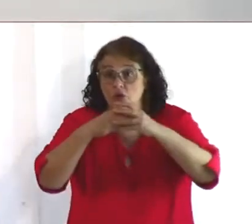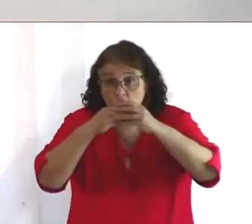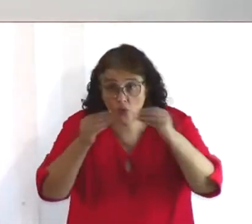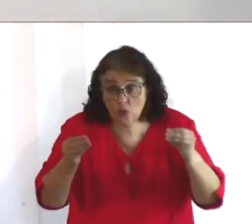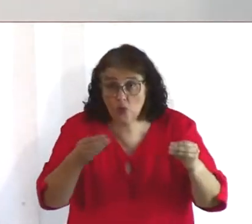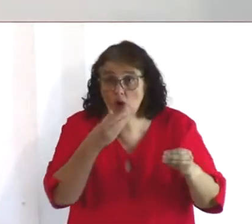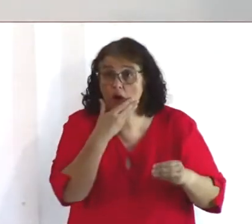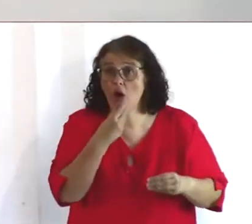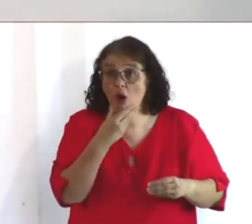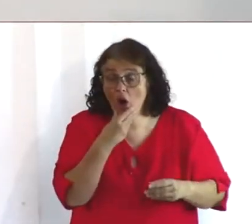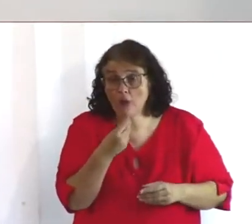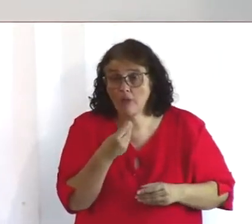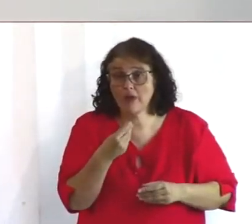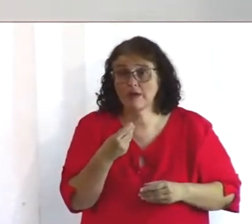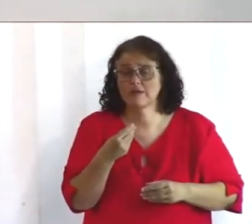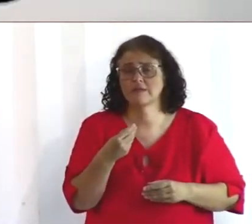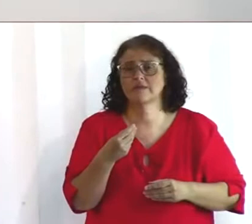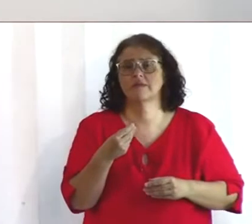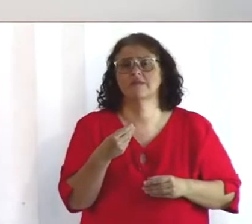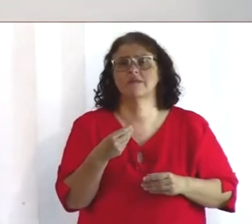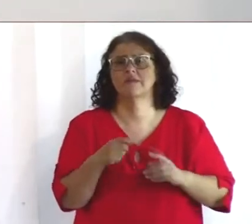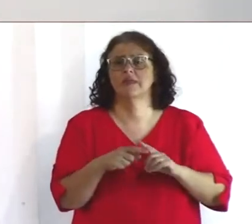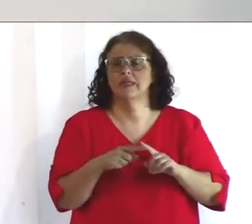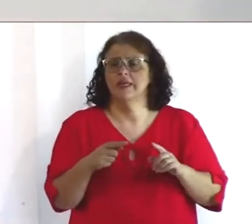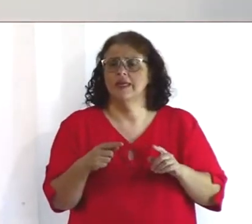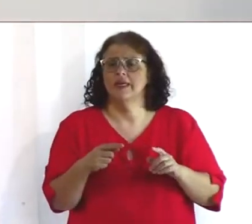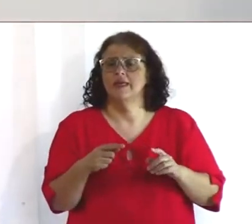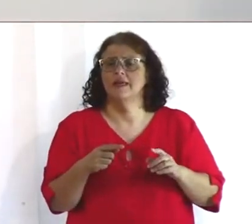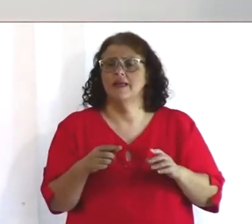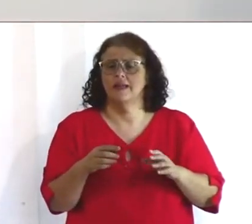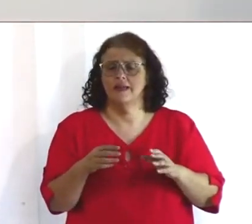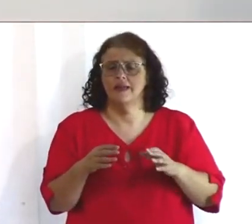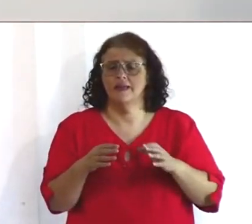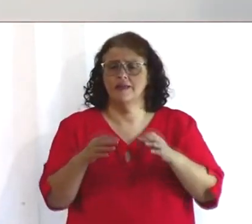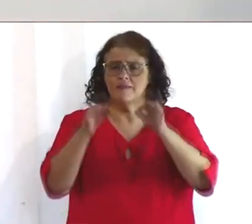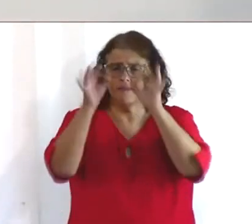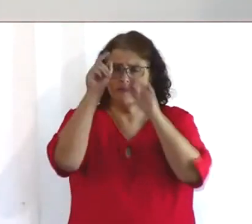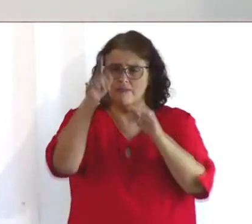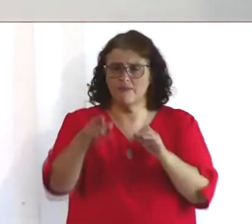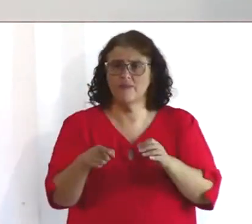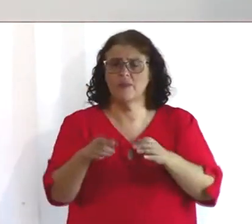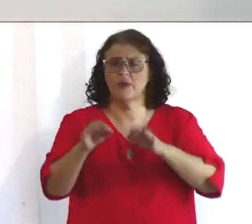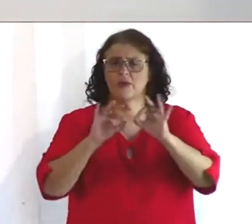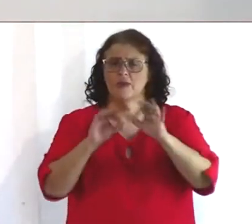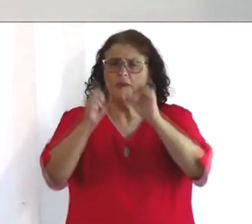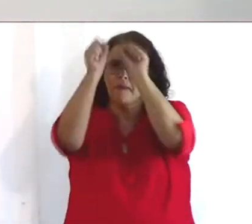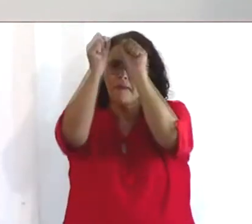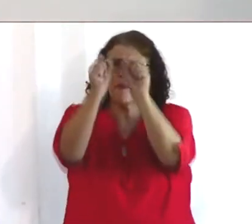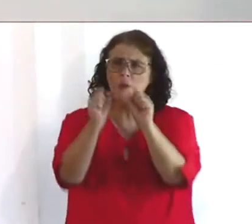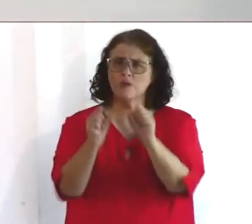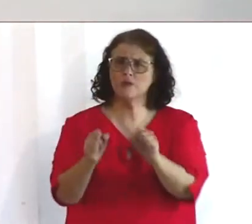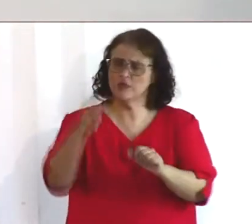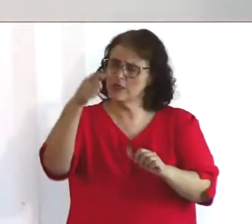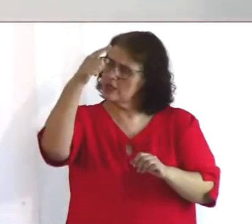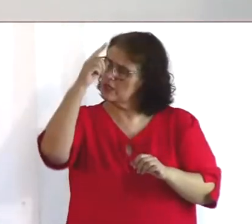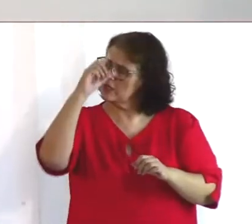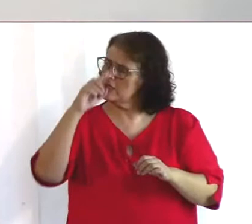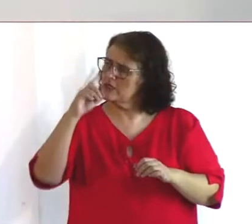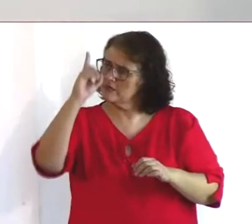homem possesso, ele estabelece ali um conceito de reino, de poder, de domínio.